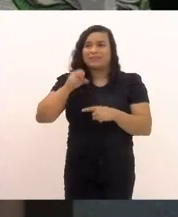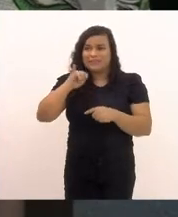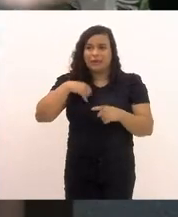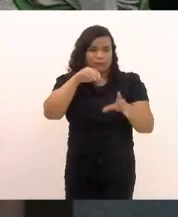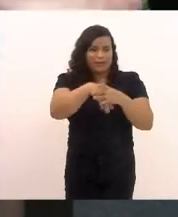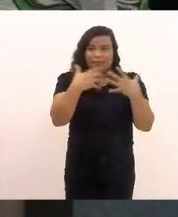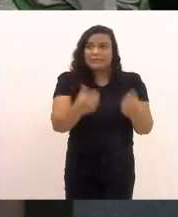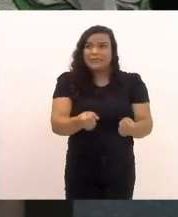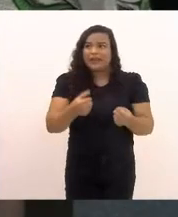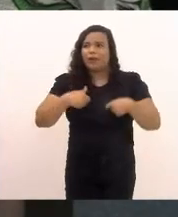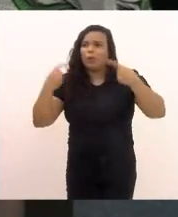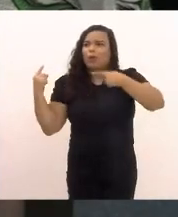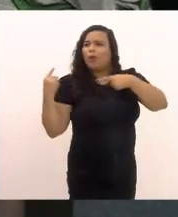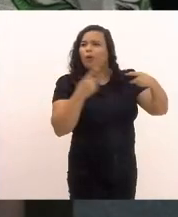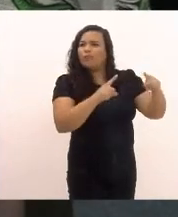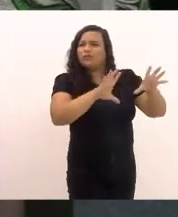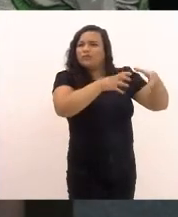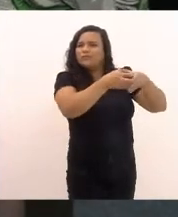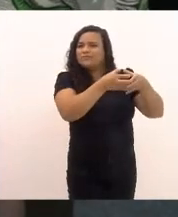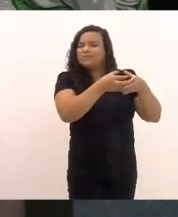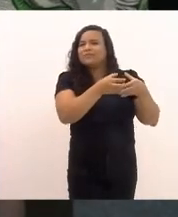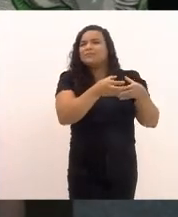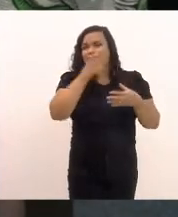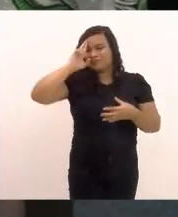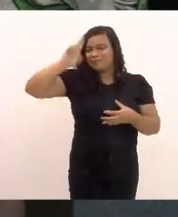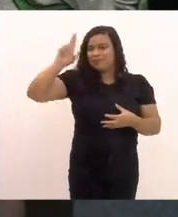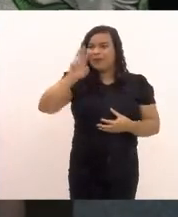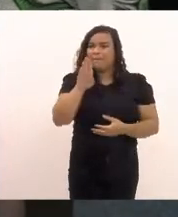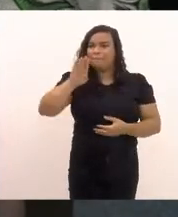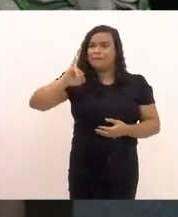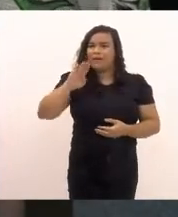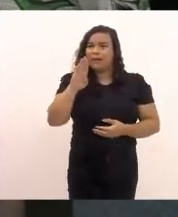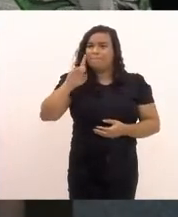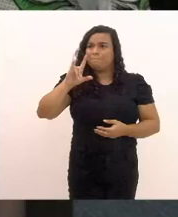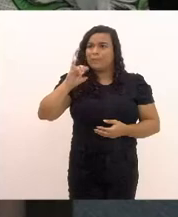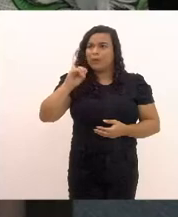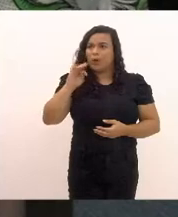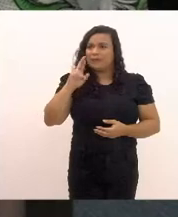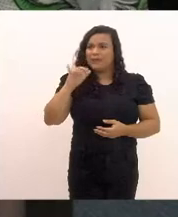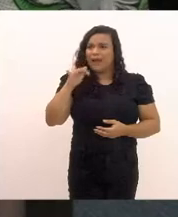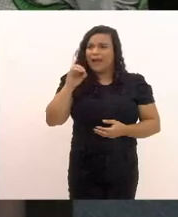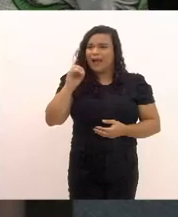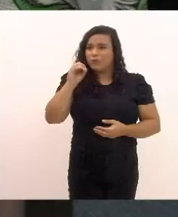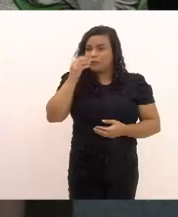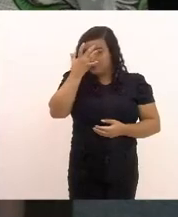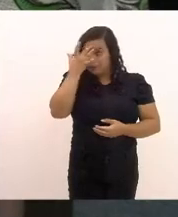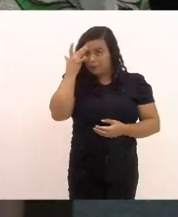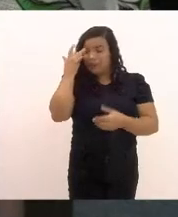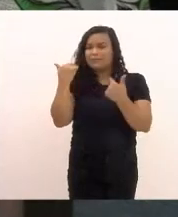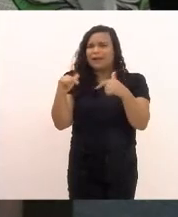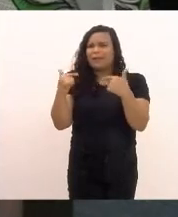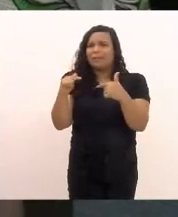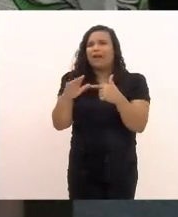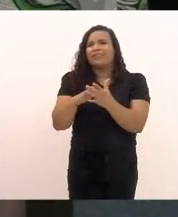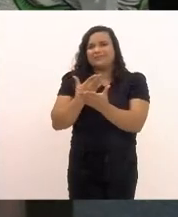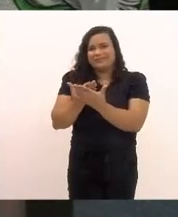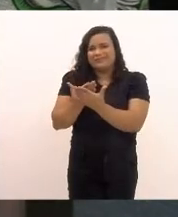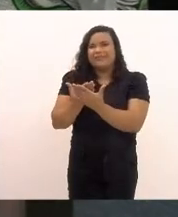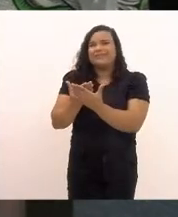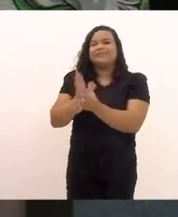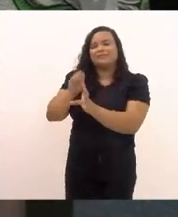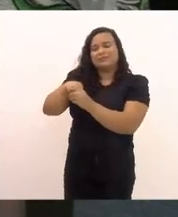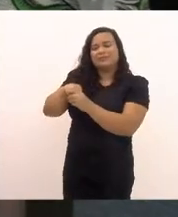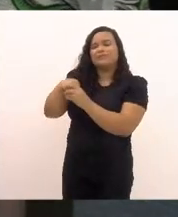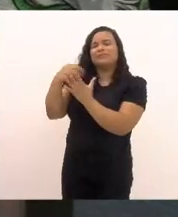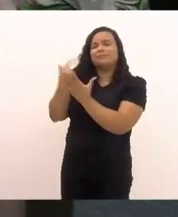de bibliotecário na própria SEDUC. Ao contrário, a nossa luta tem sido cada vez mais garantir que as bibliotecas funcionem e